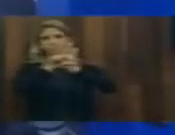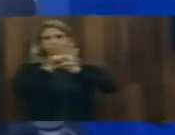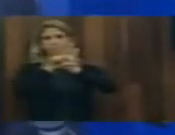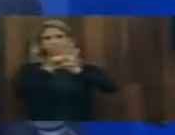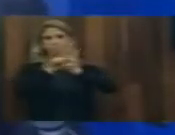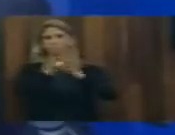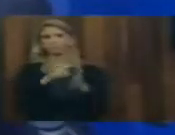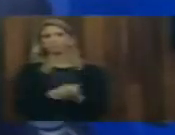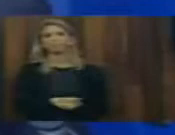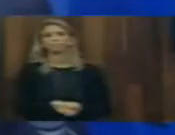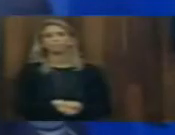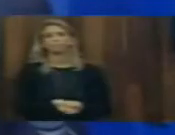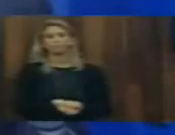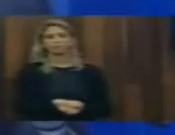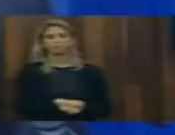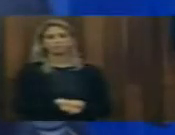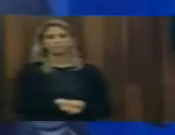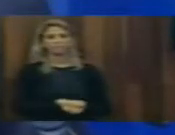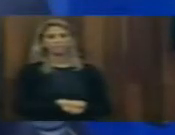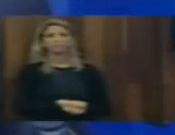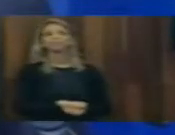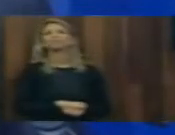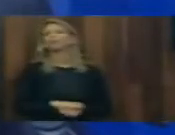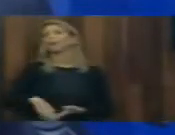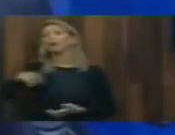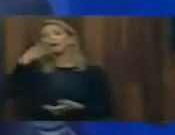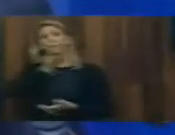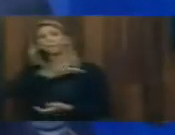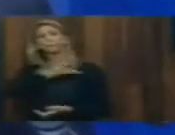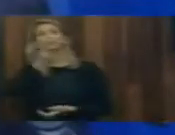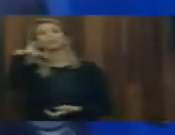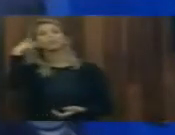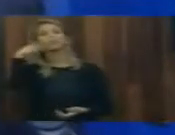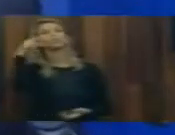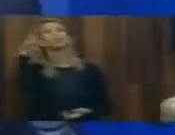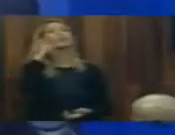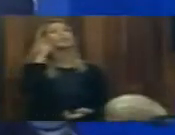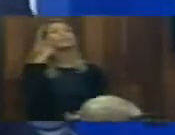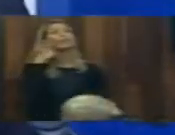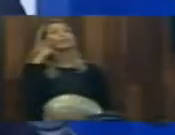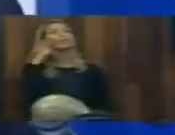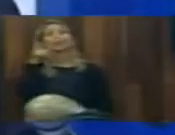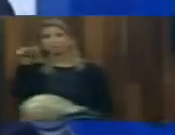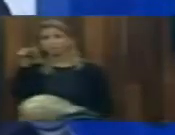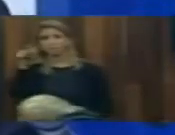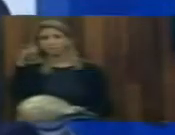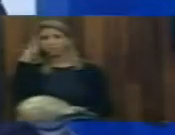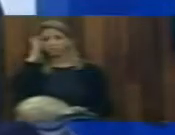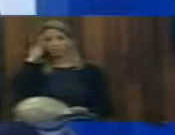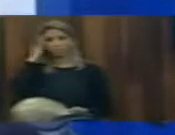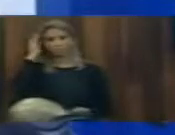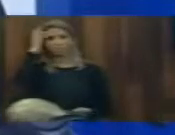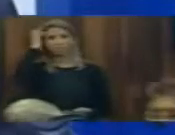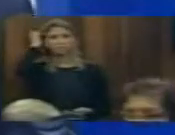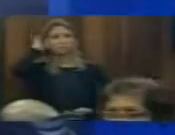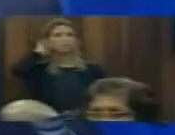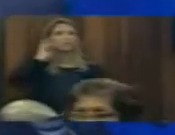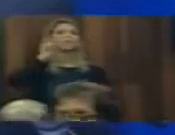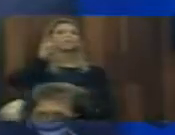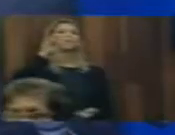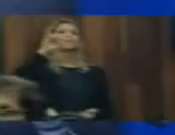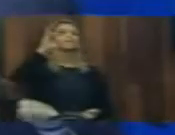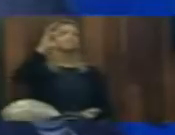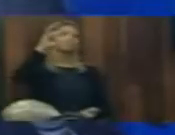vereador Rafael, que você colocou, está sendo questionado pela questão do vício de iniciativa. E aí eu questiono ao prefeito, ou